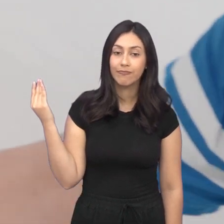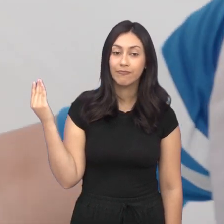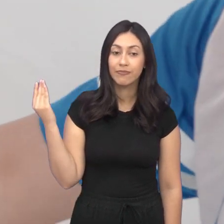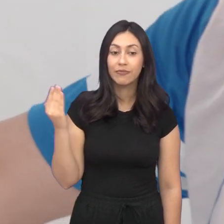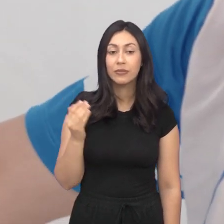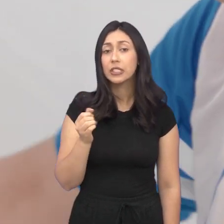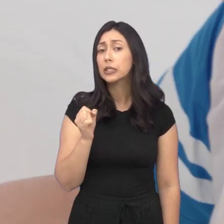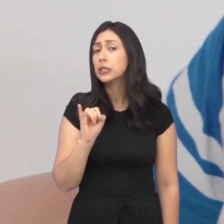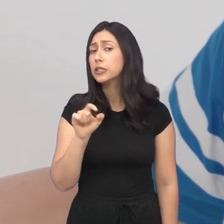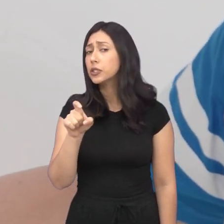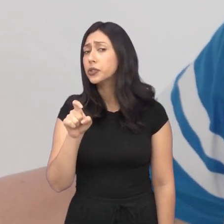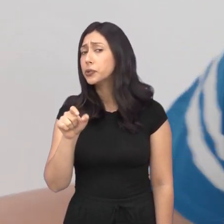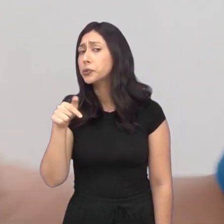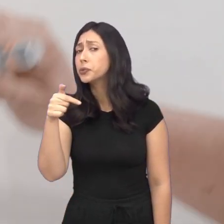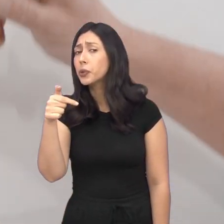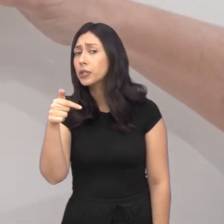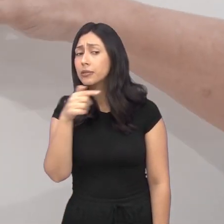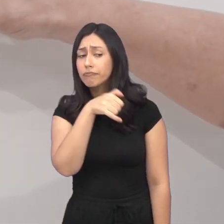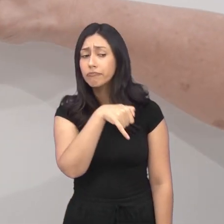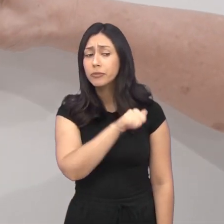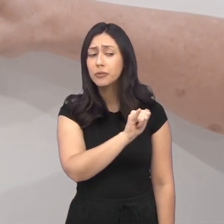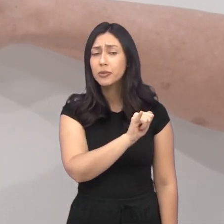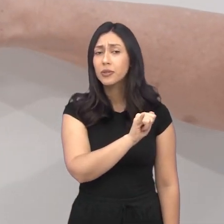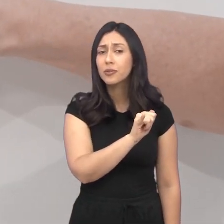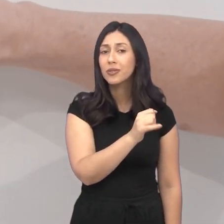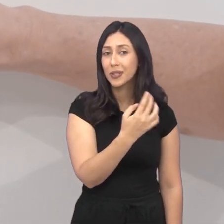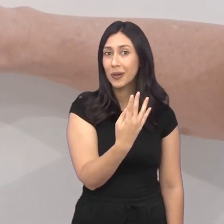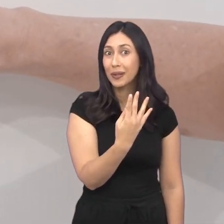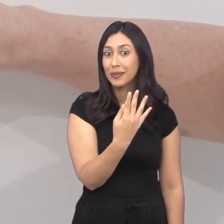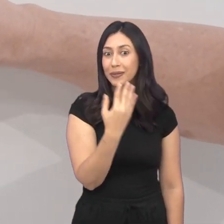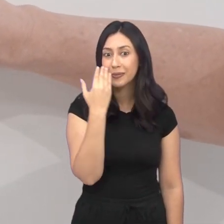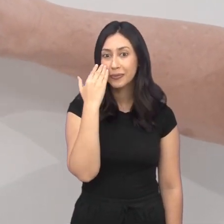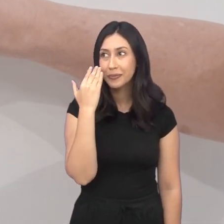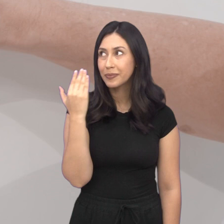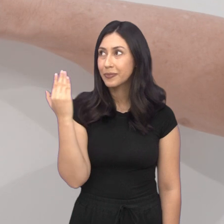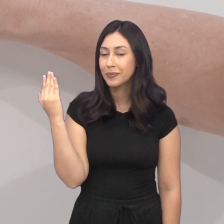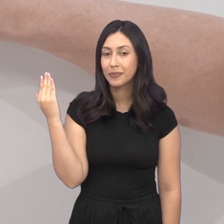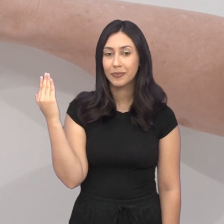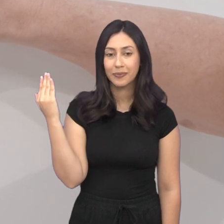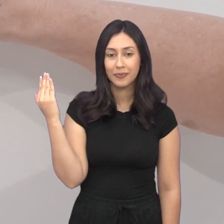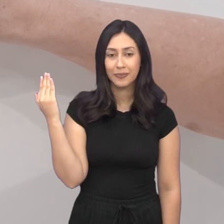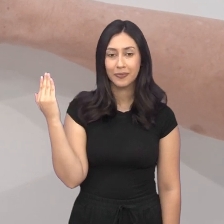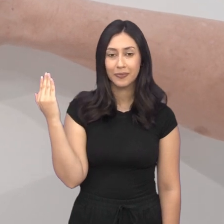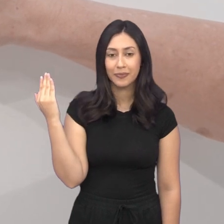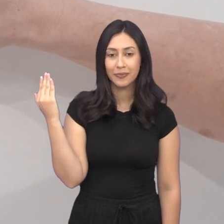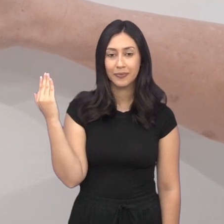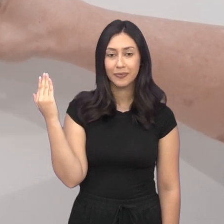Certo? Quando x for 2, o y vai ser 4. 1, 2, 3, 4.